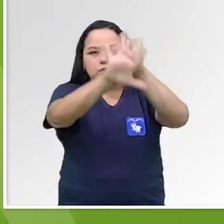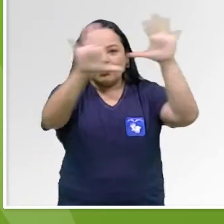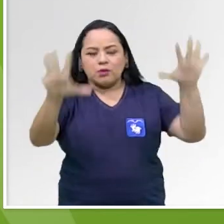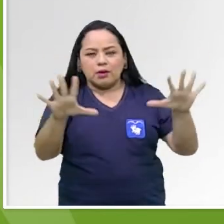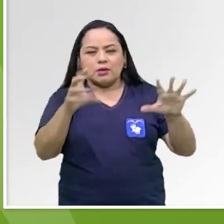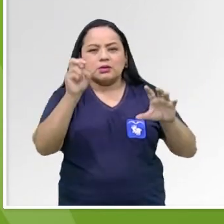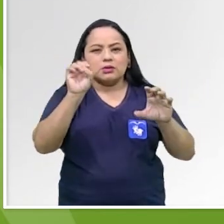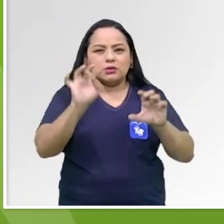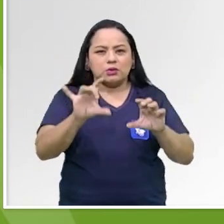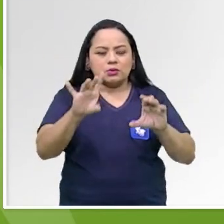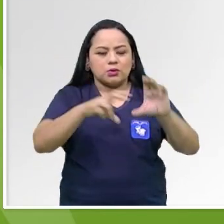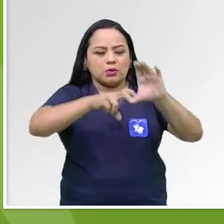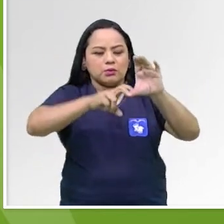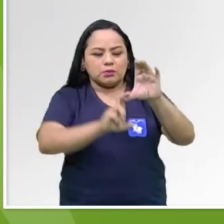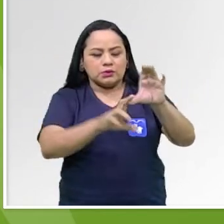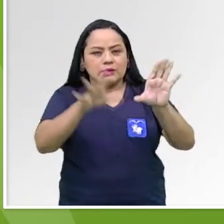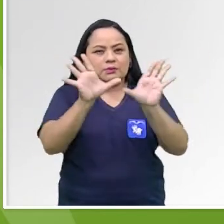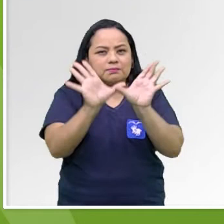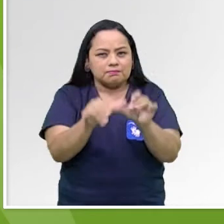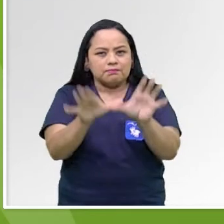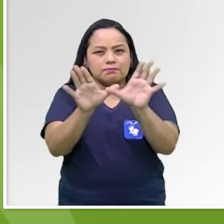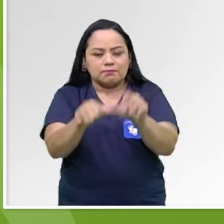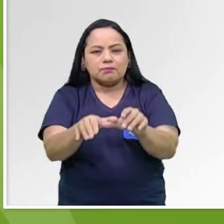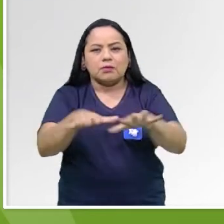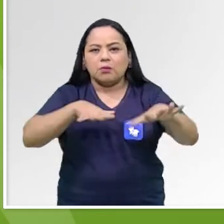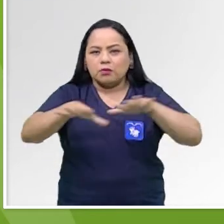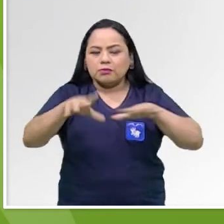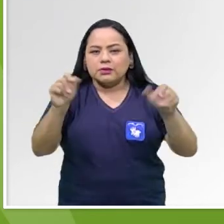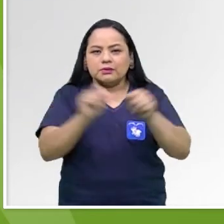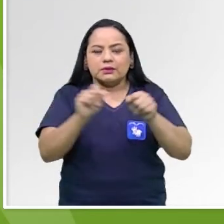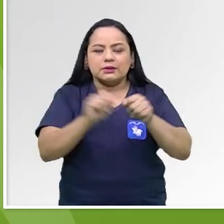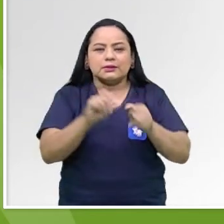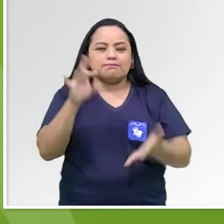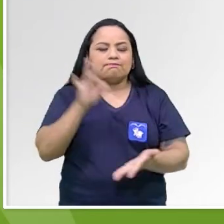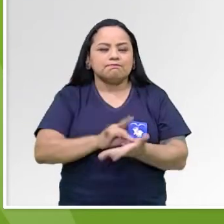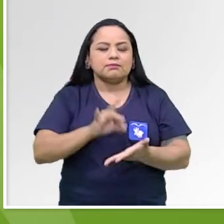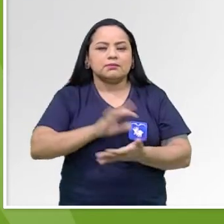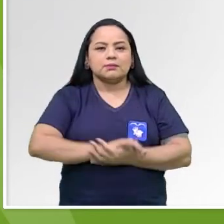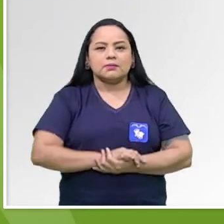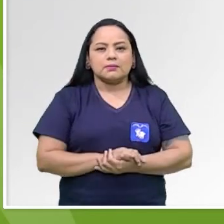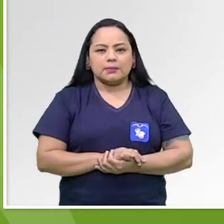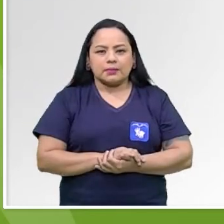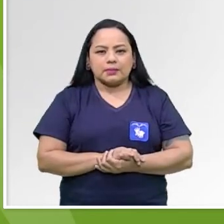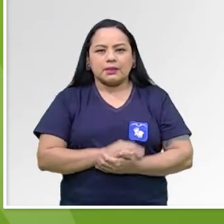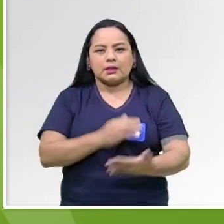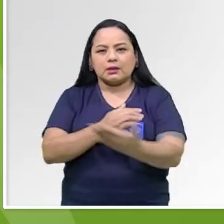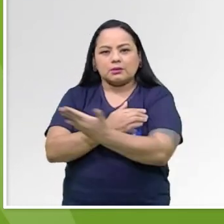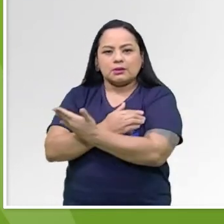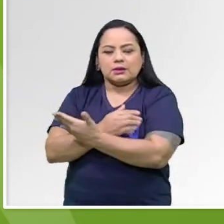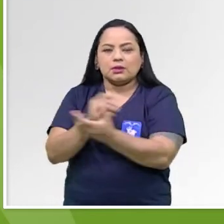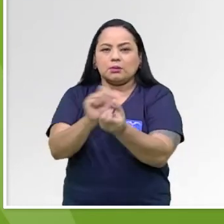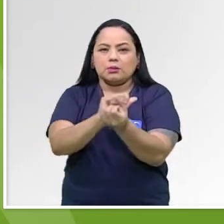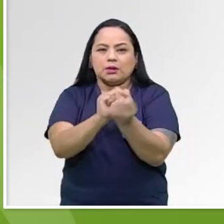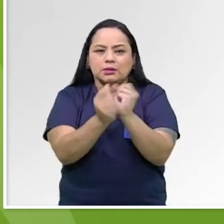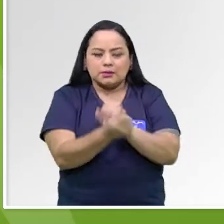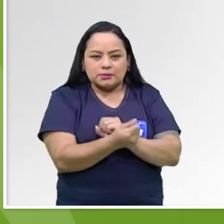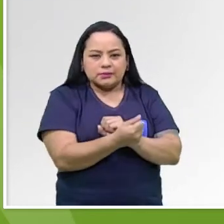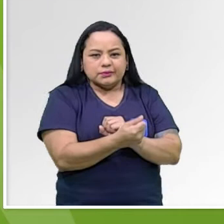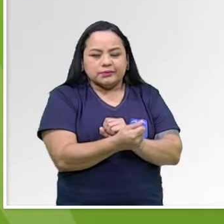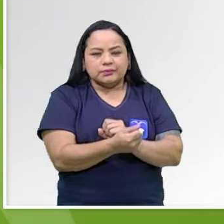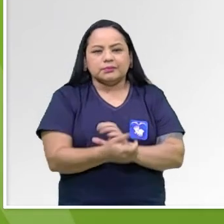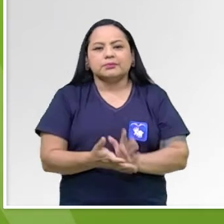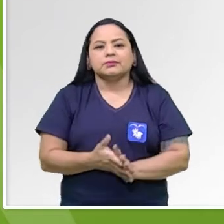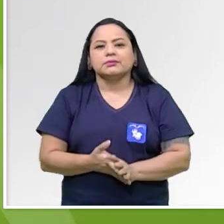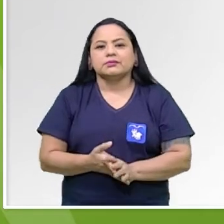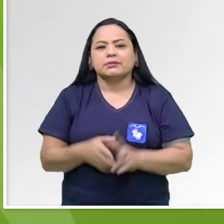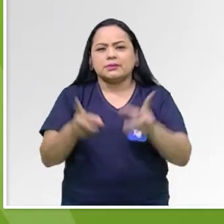conseguir voar de verdade, né? Bater suas asas e voar mesmo, tá bom? Então aqui é uma adaptação do seu membro, vocês